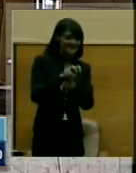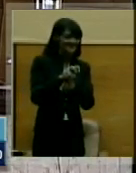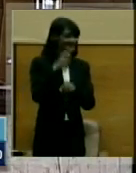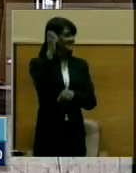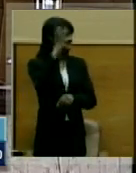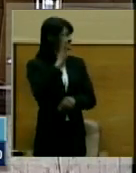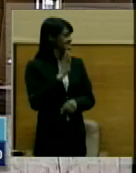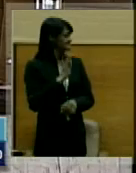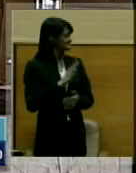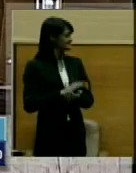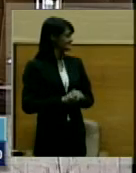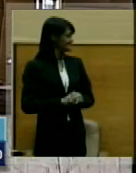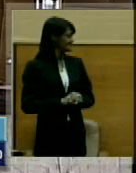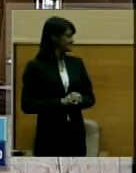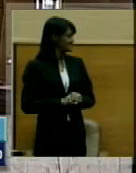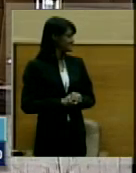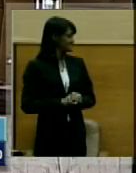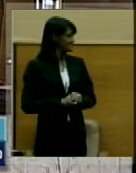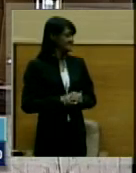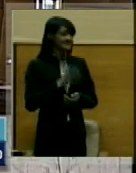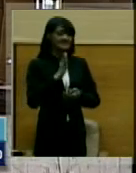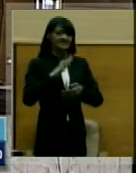Durante esse período